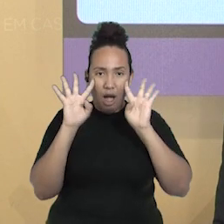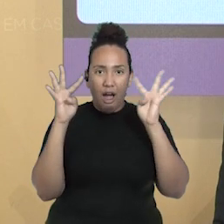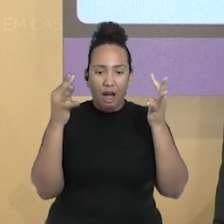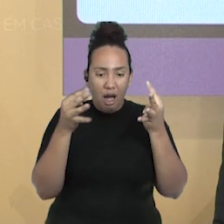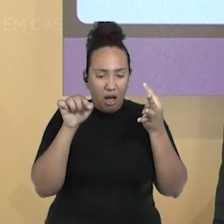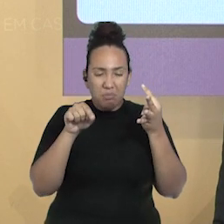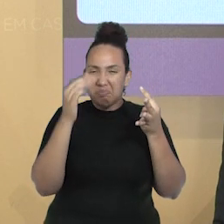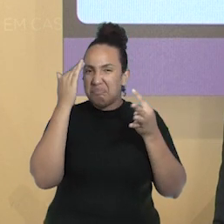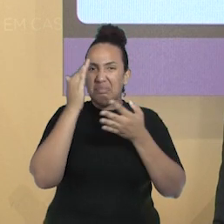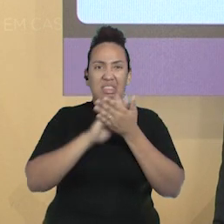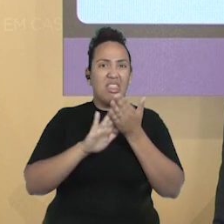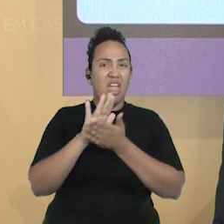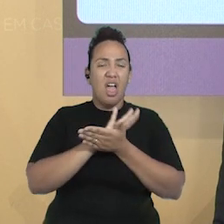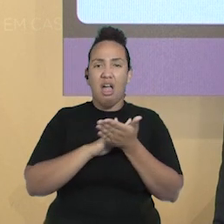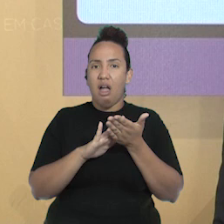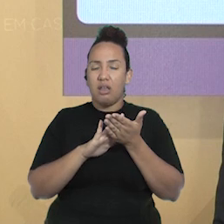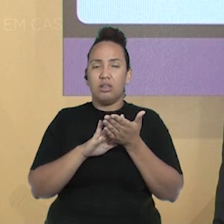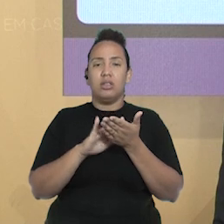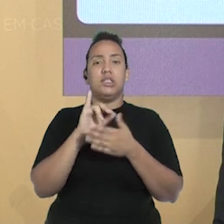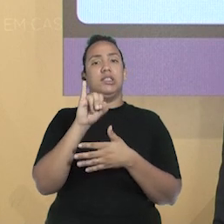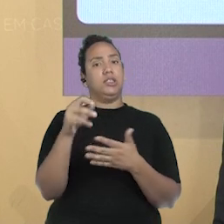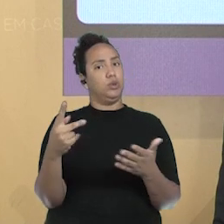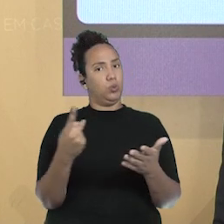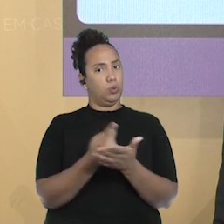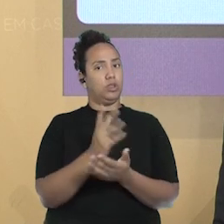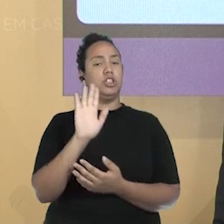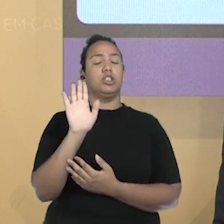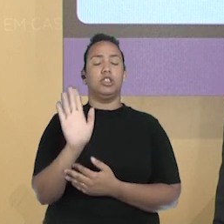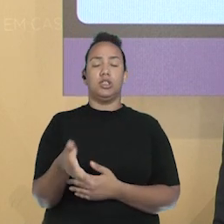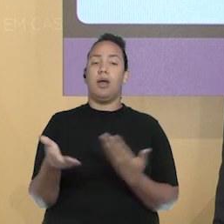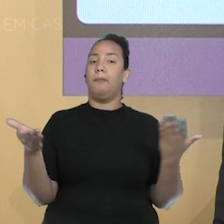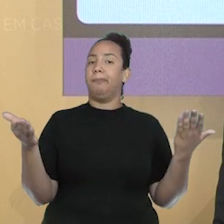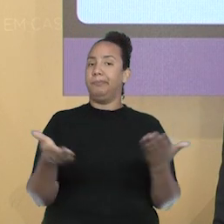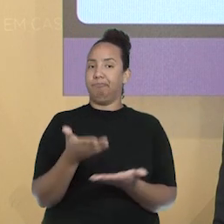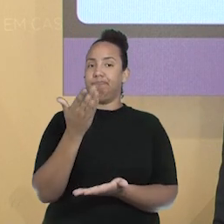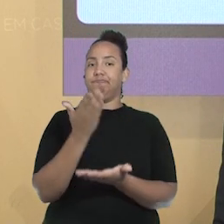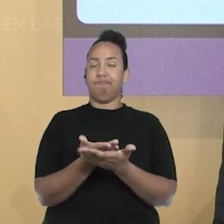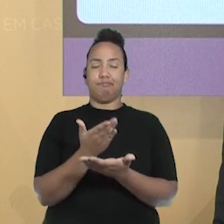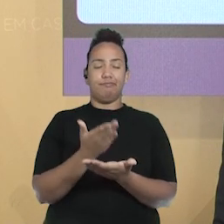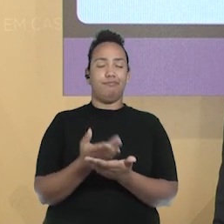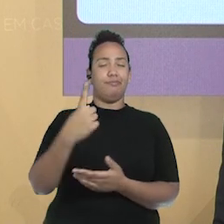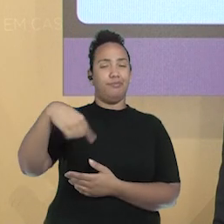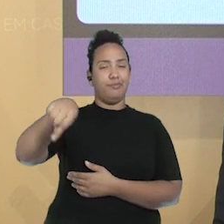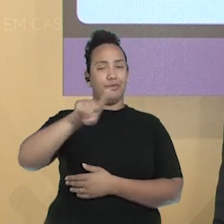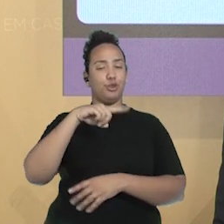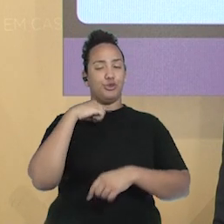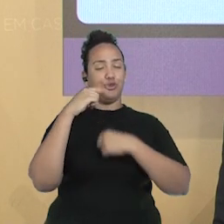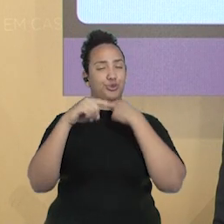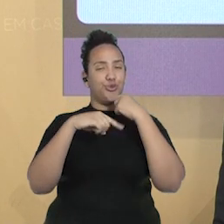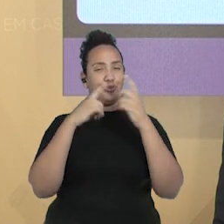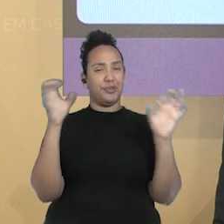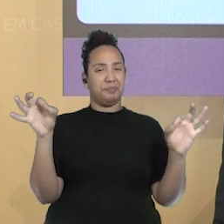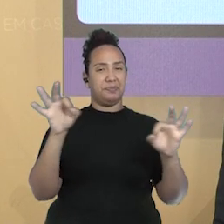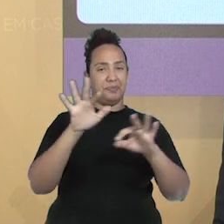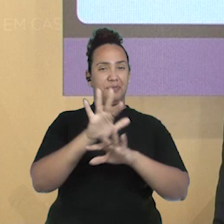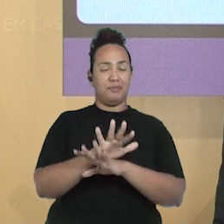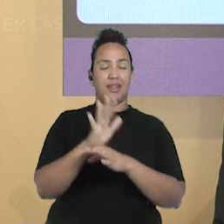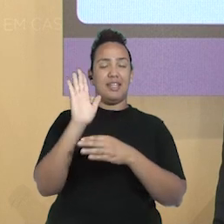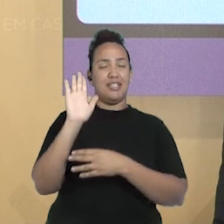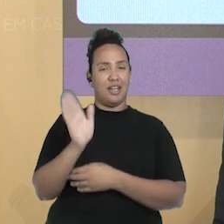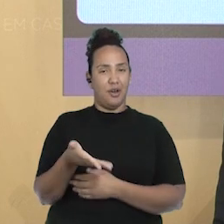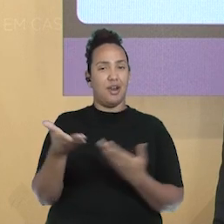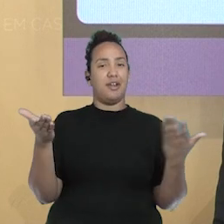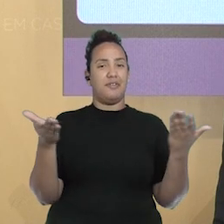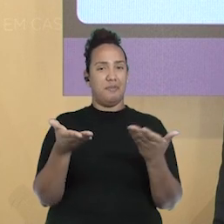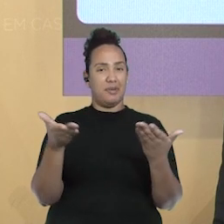sucesso? Se isso já aconteceu, na aula de hoje nós vamos sanar todas essas dúvidas sobre a interpretação desse tipo